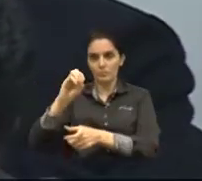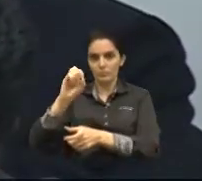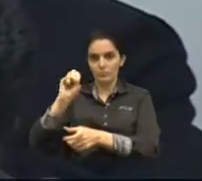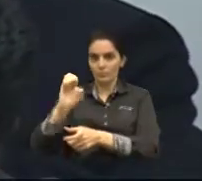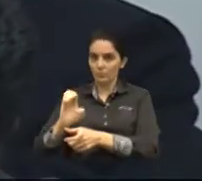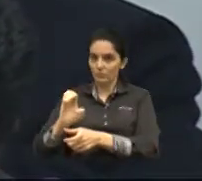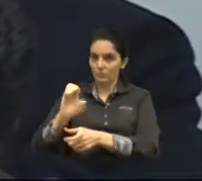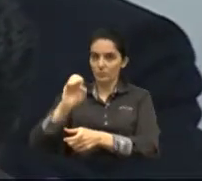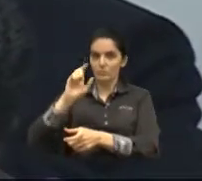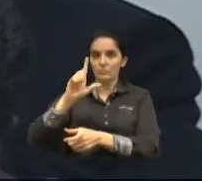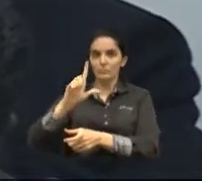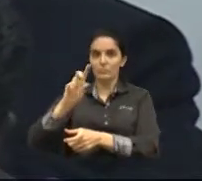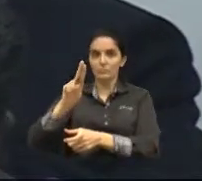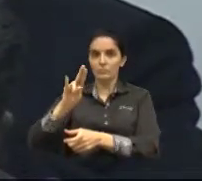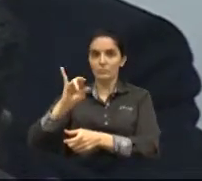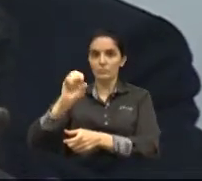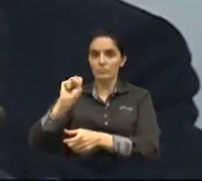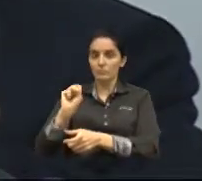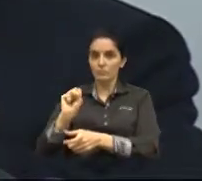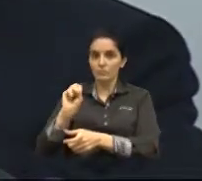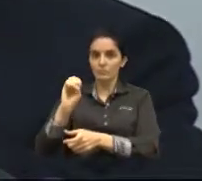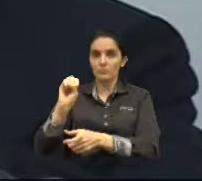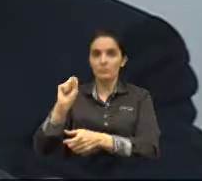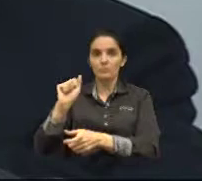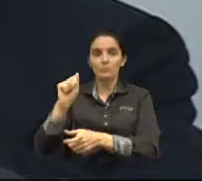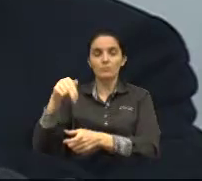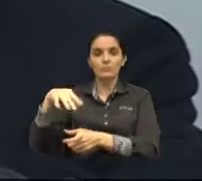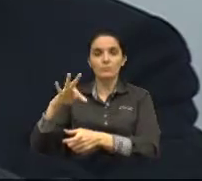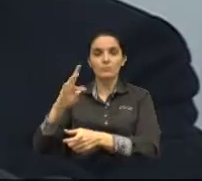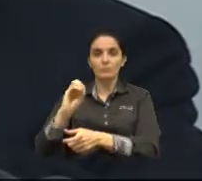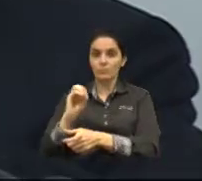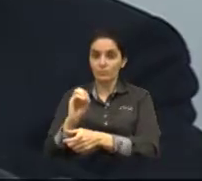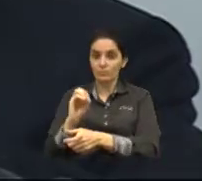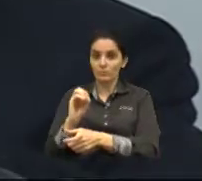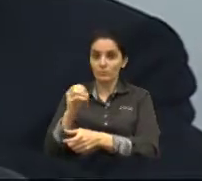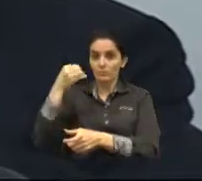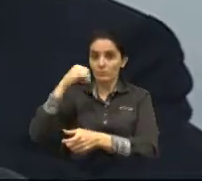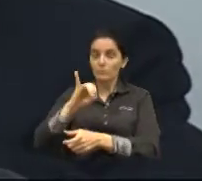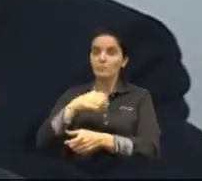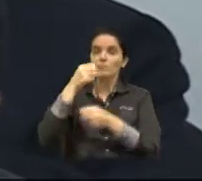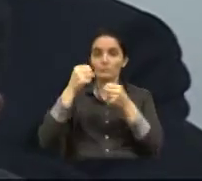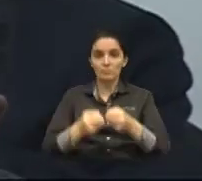Santos se ele poderia me representar lá em São Paulo, na federação, juntamente com o filho dela.